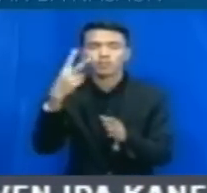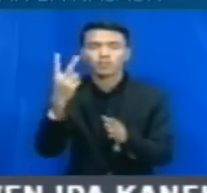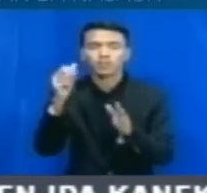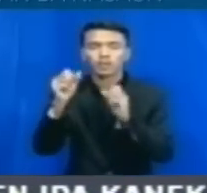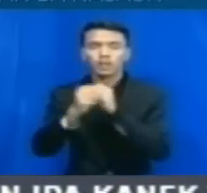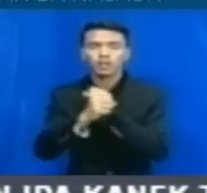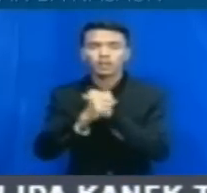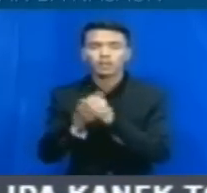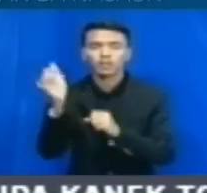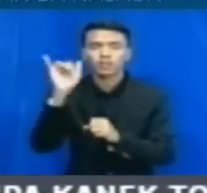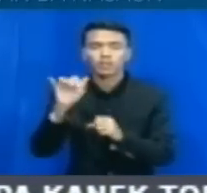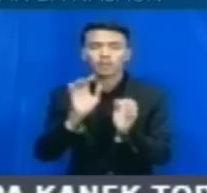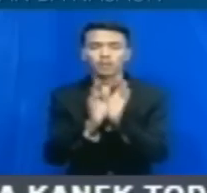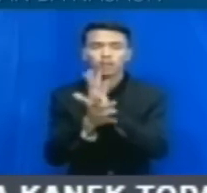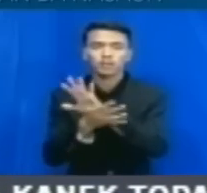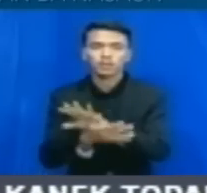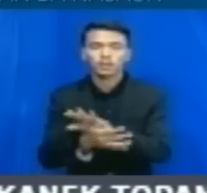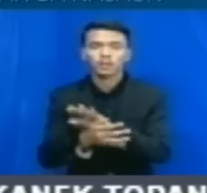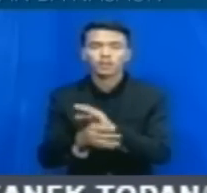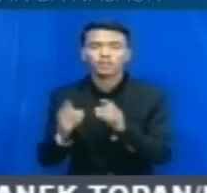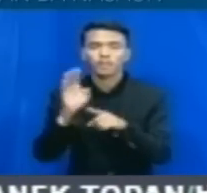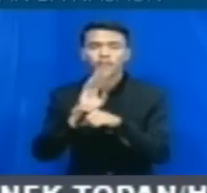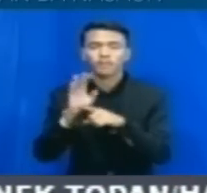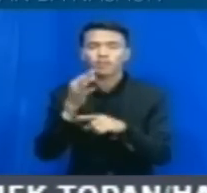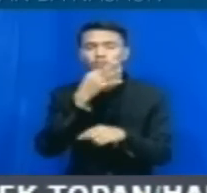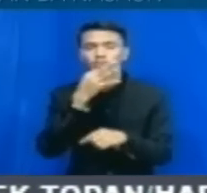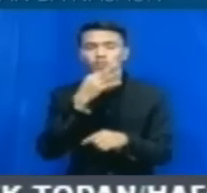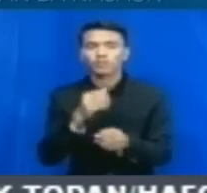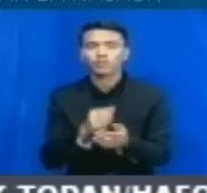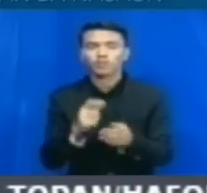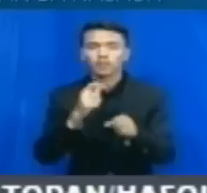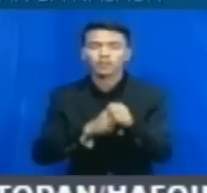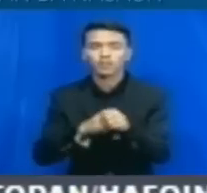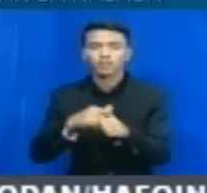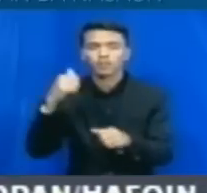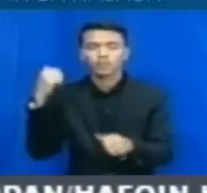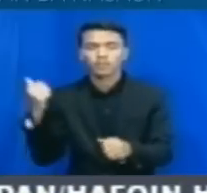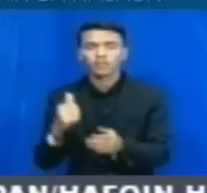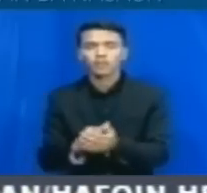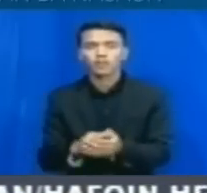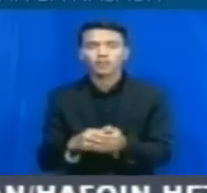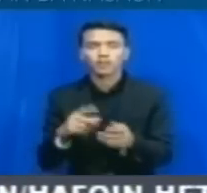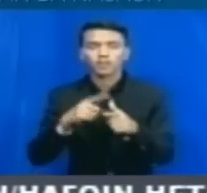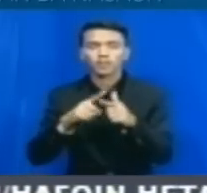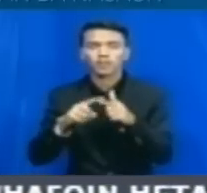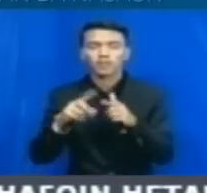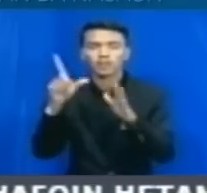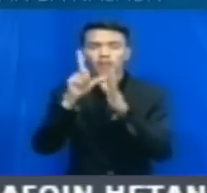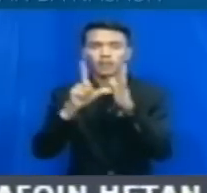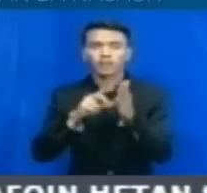la saya nesa vere dorga consum besera ma sir consumi de ia tempo ne ba depois ia tenia lei nomor 2